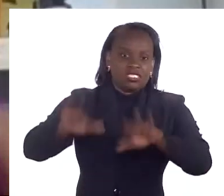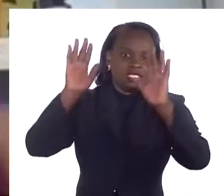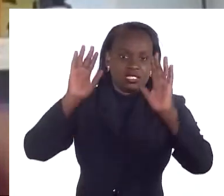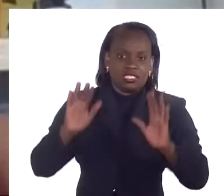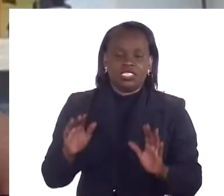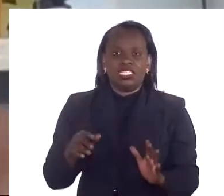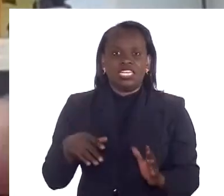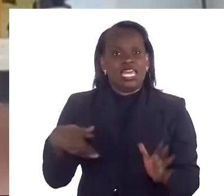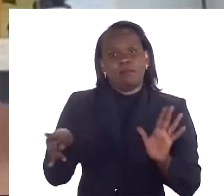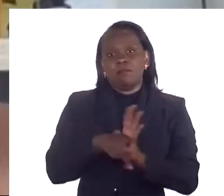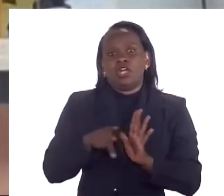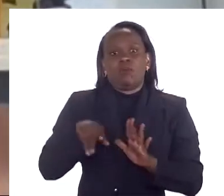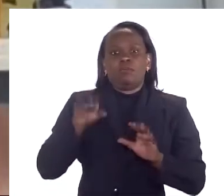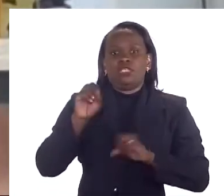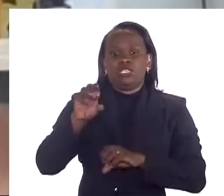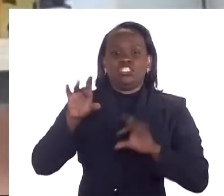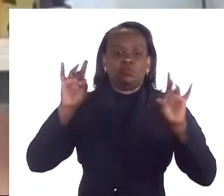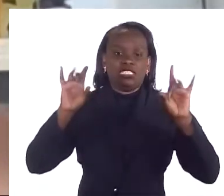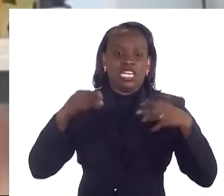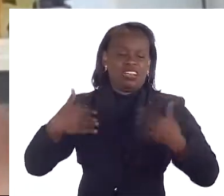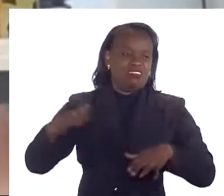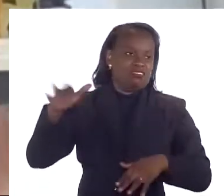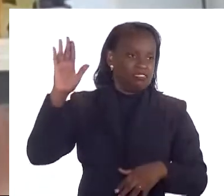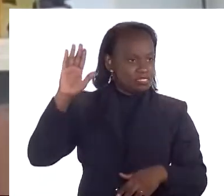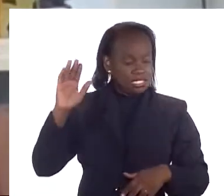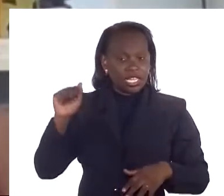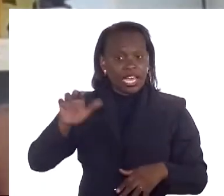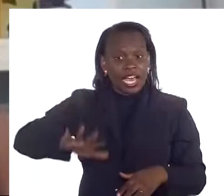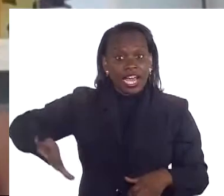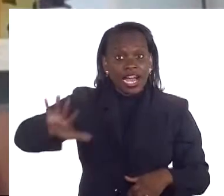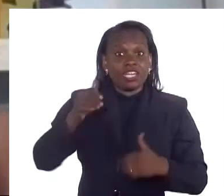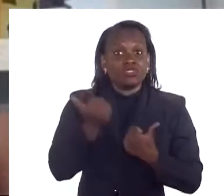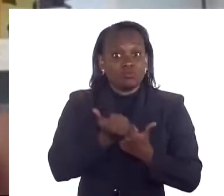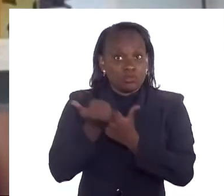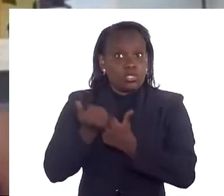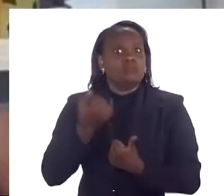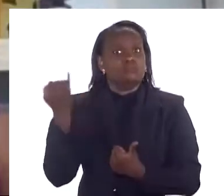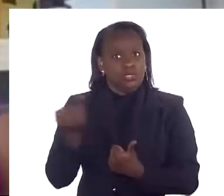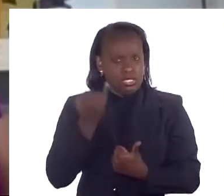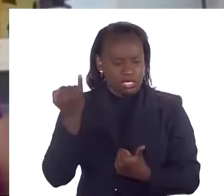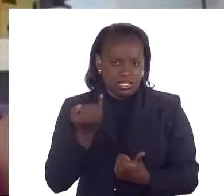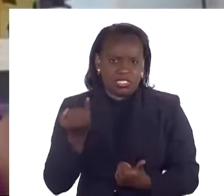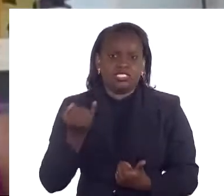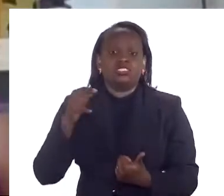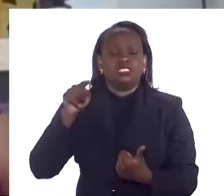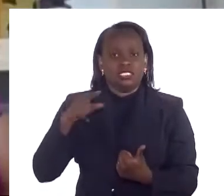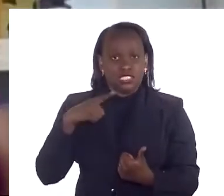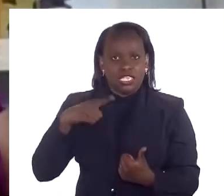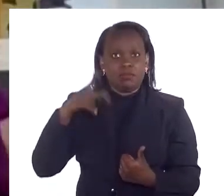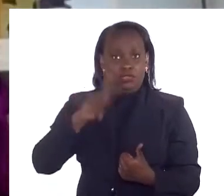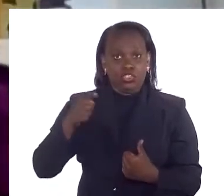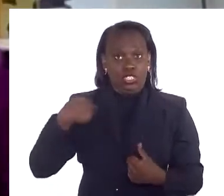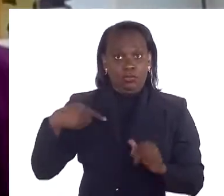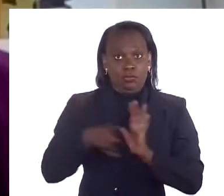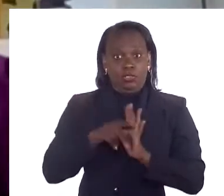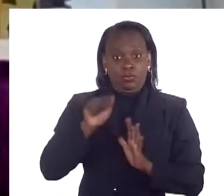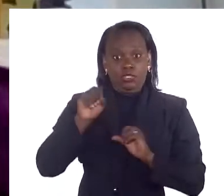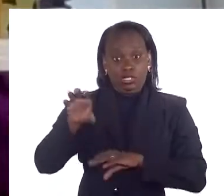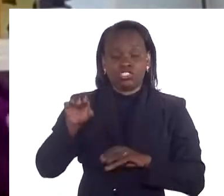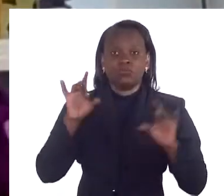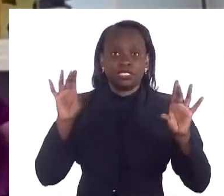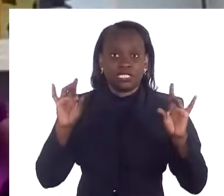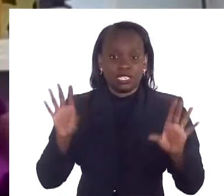jogar isso para, é da educação especial. A educação especial é uma área de suporte muito importante, a gente tá, né? Eu sou professora da área de